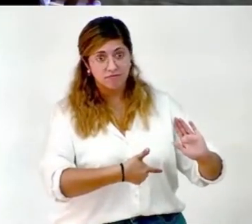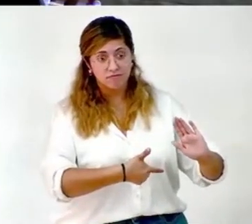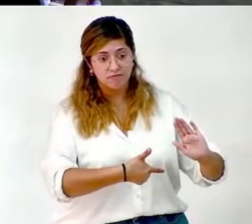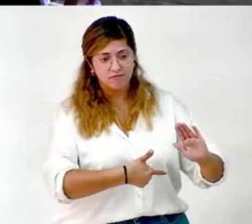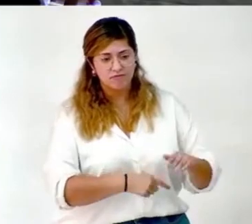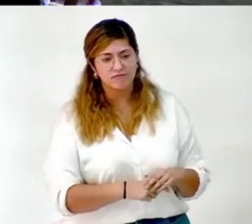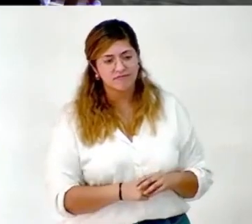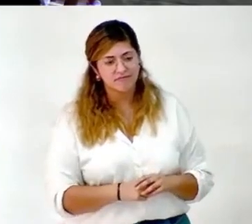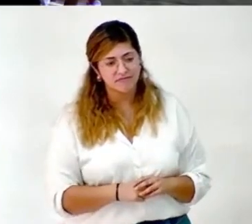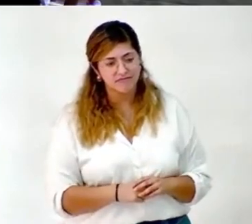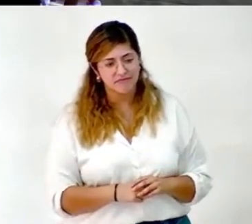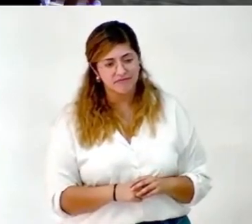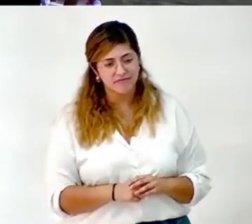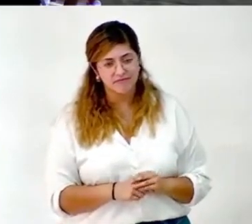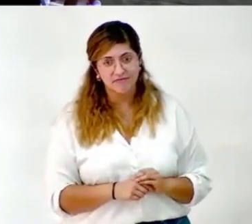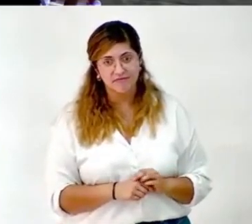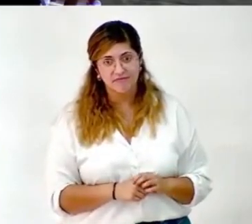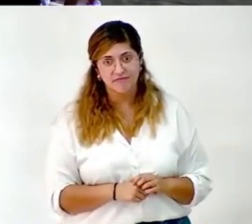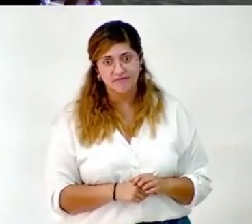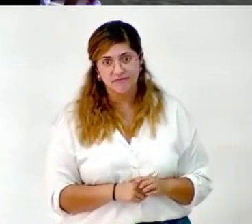Amish.